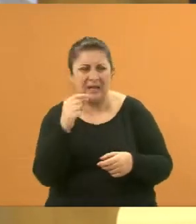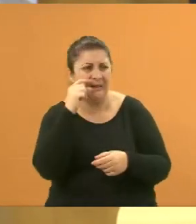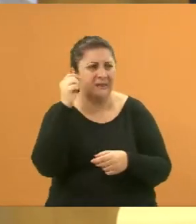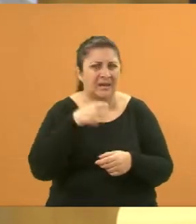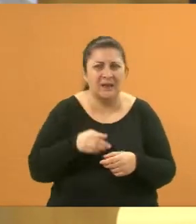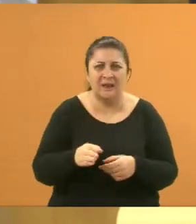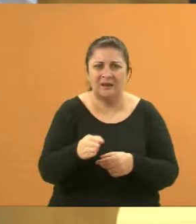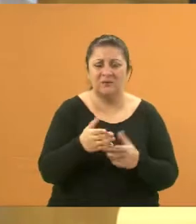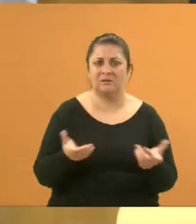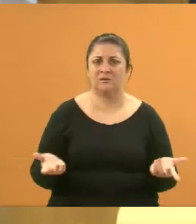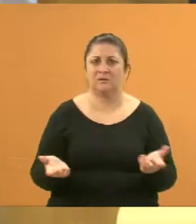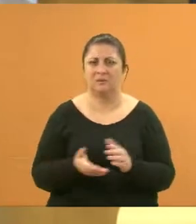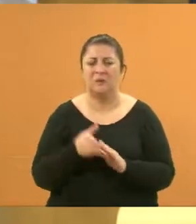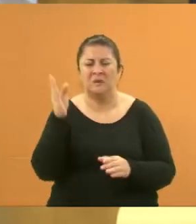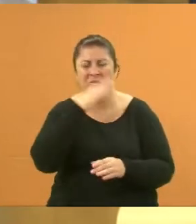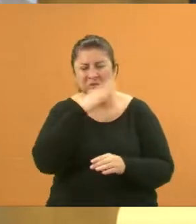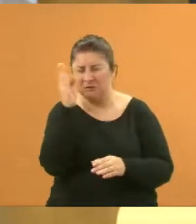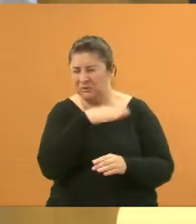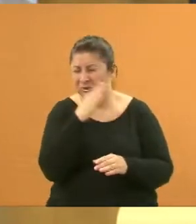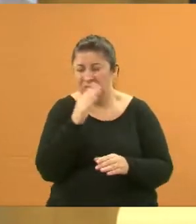fedentina.